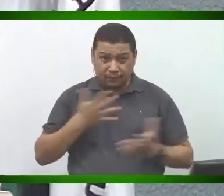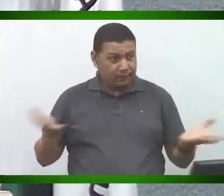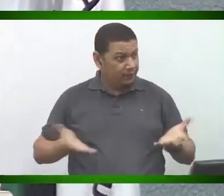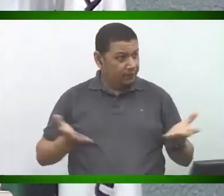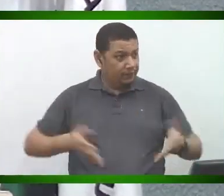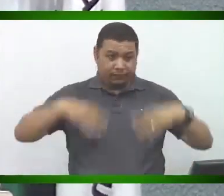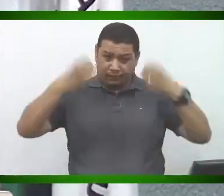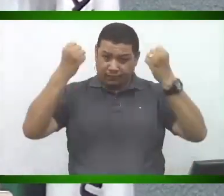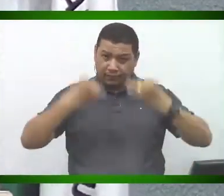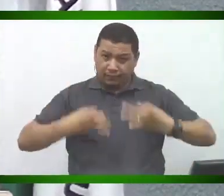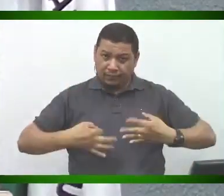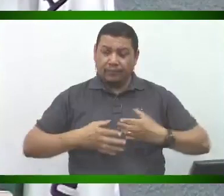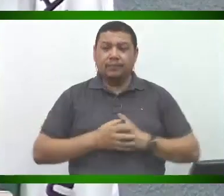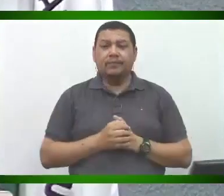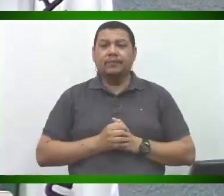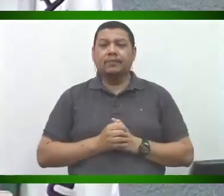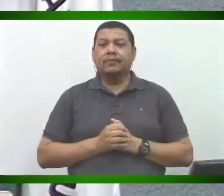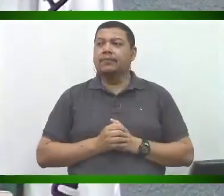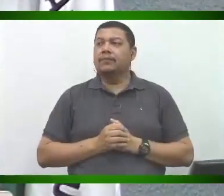de falar em relação